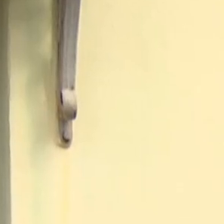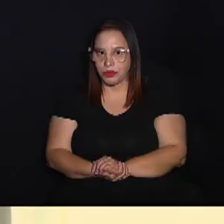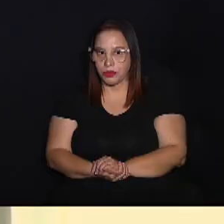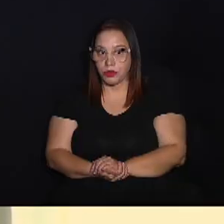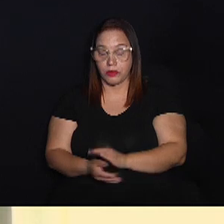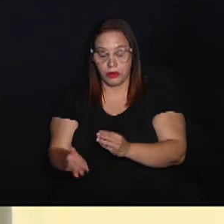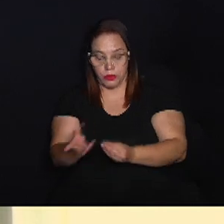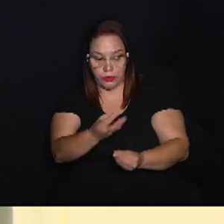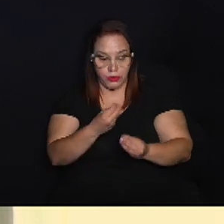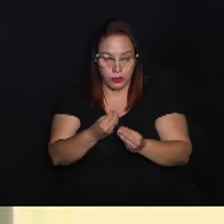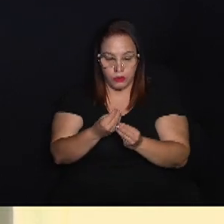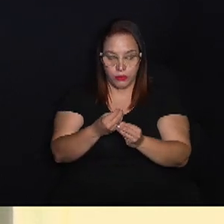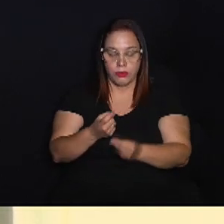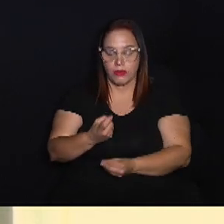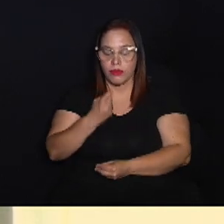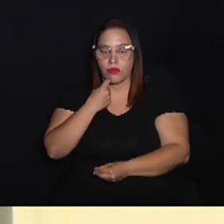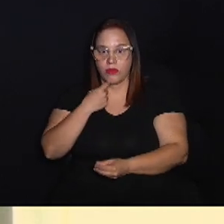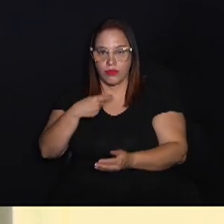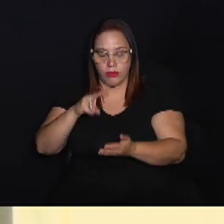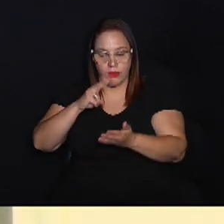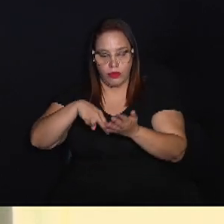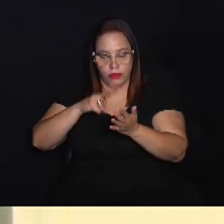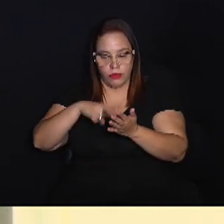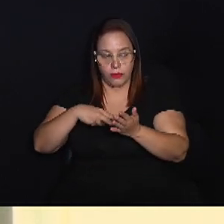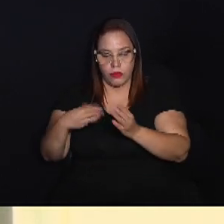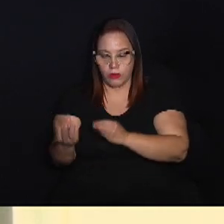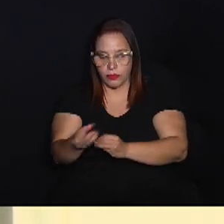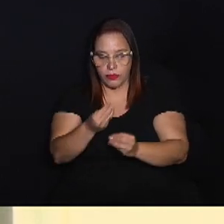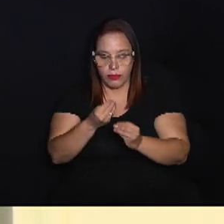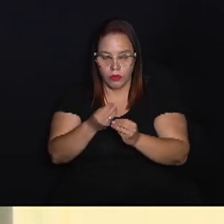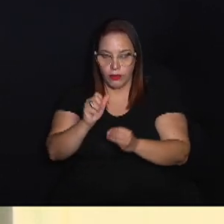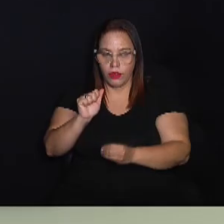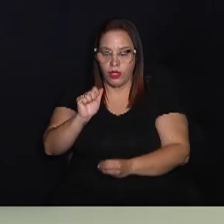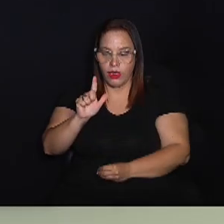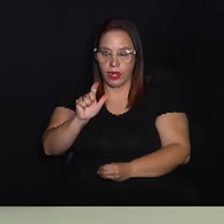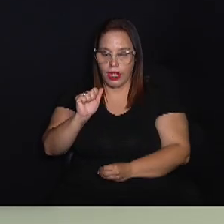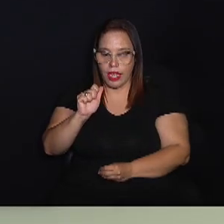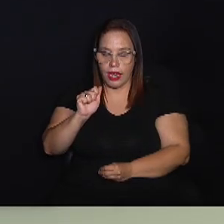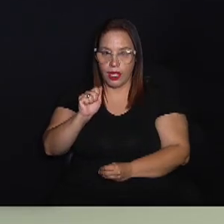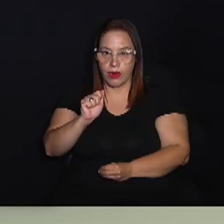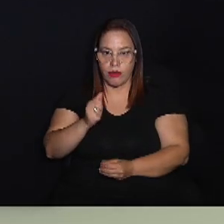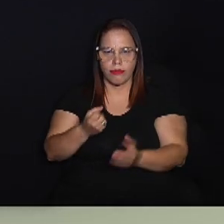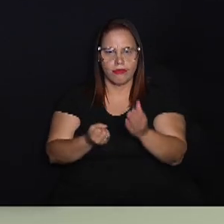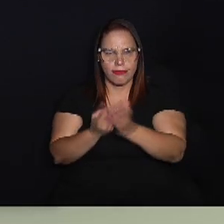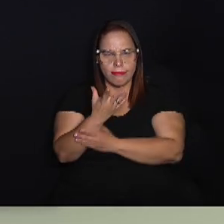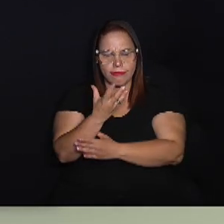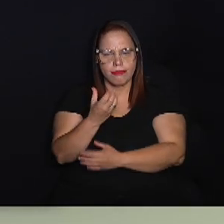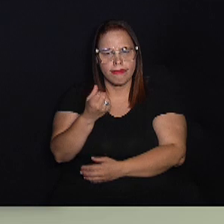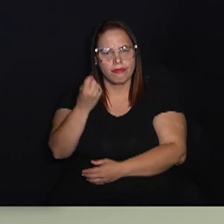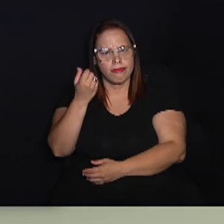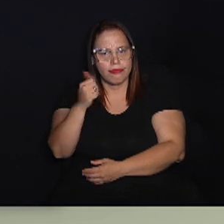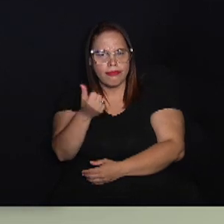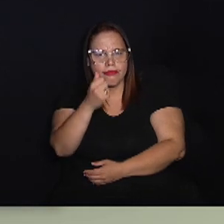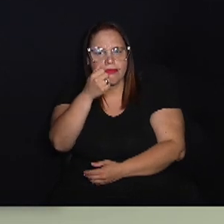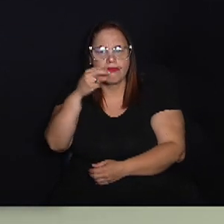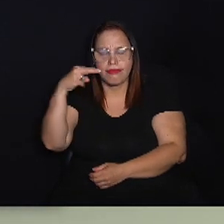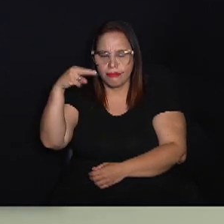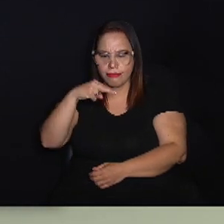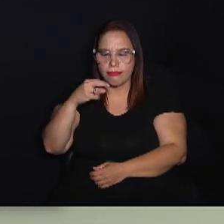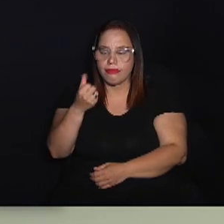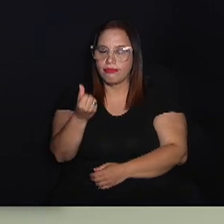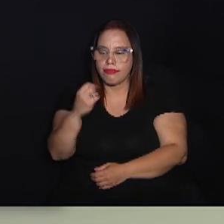A Academia Campineira de Letras e Artes, a ACLA, foi fundada no dia 11 de novembro